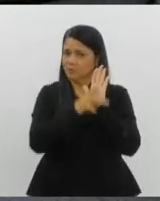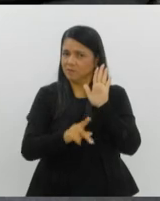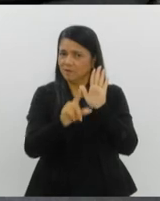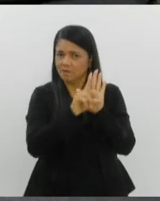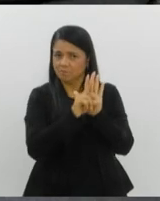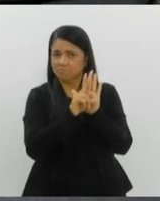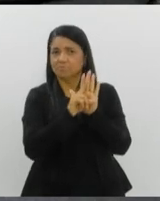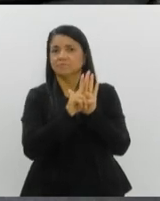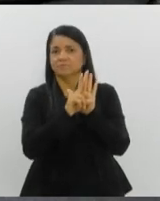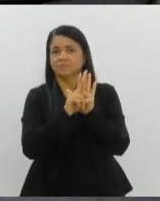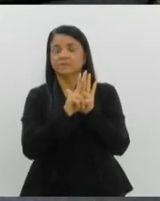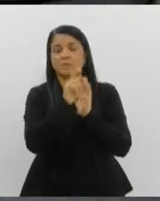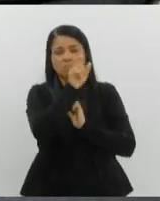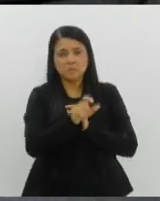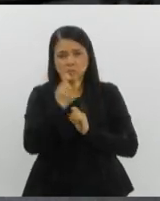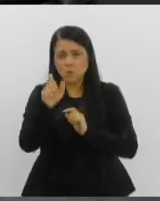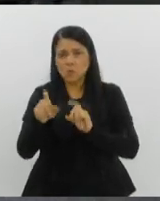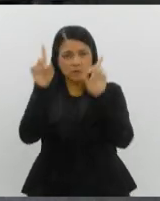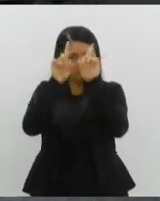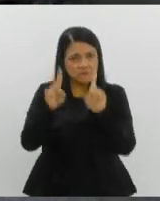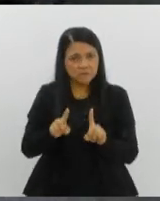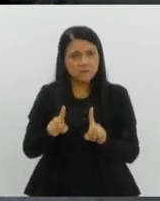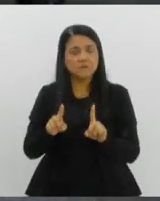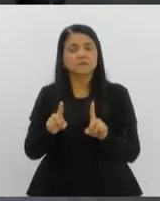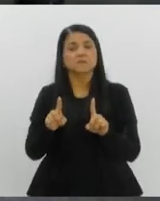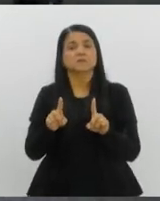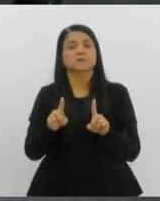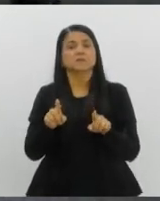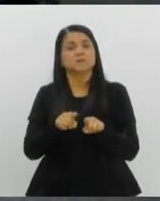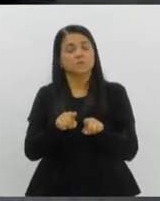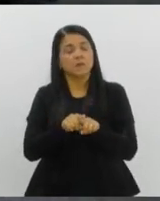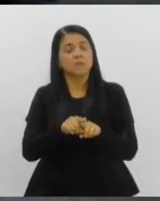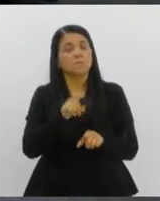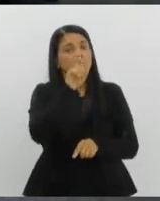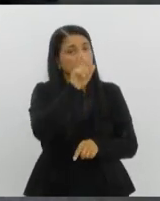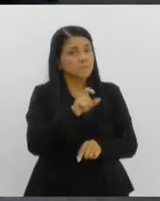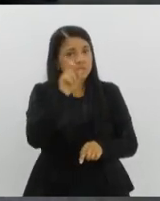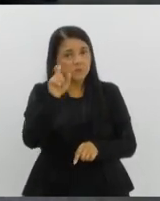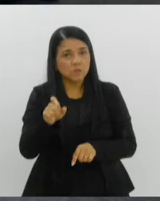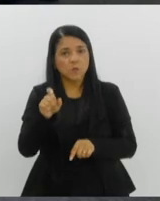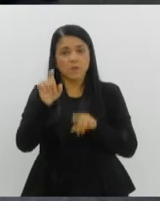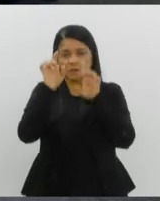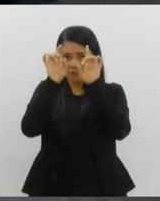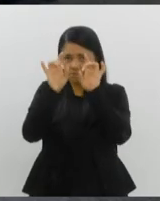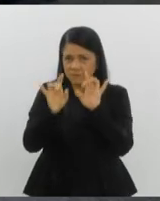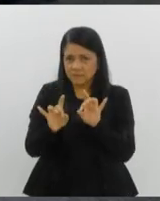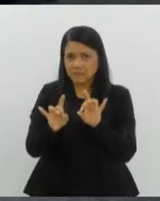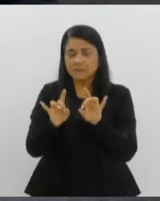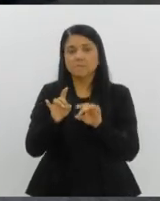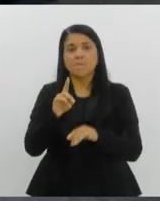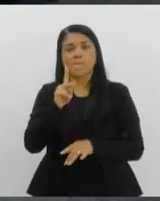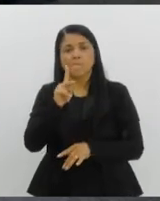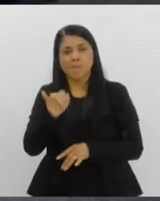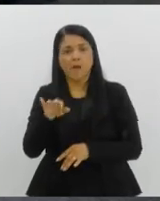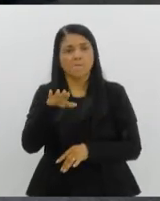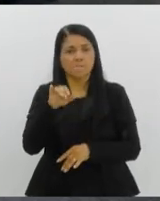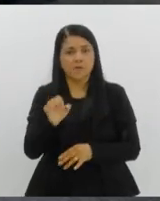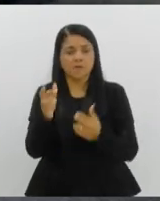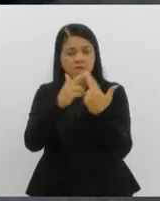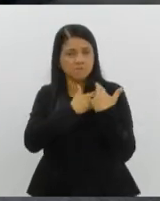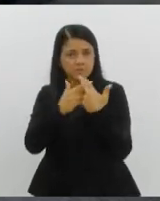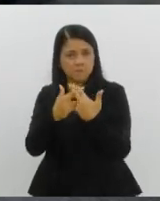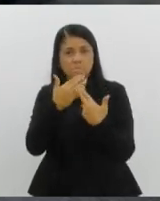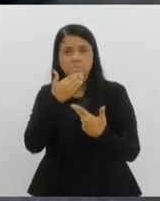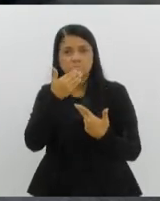as pessoas com as deficiências e também pessoas especiais, que os seus pais possam pedir,